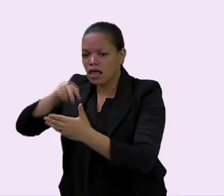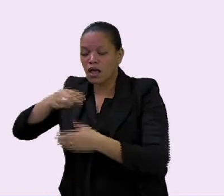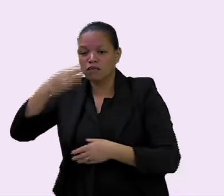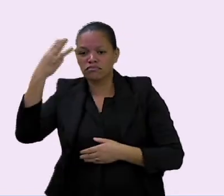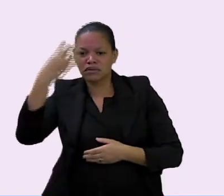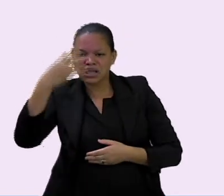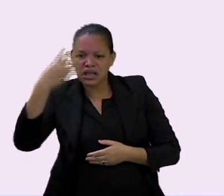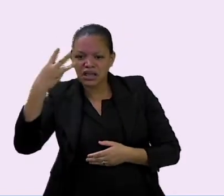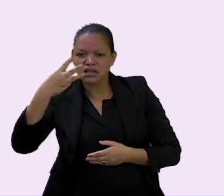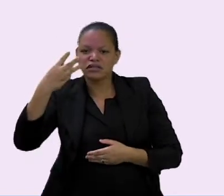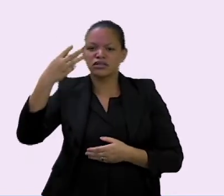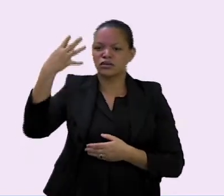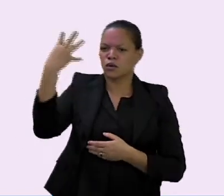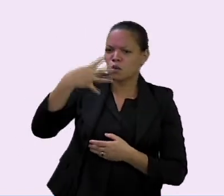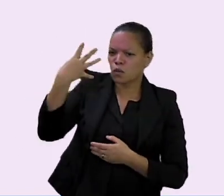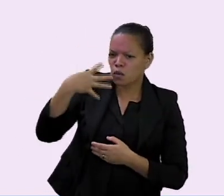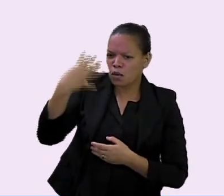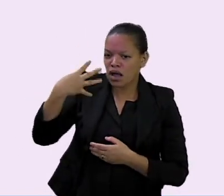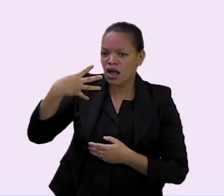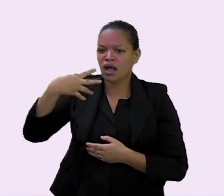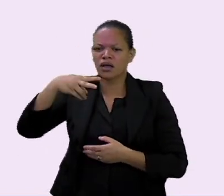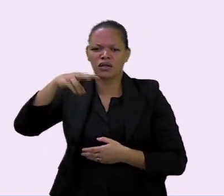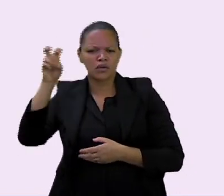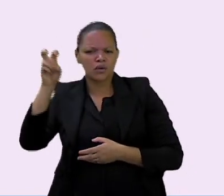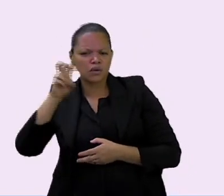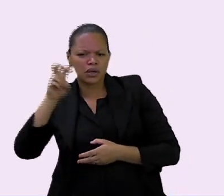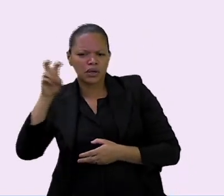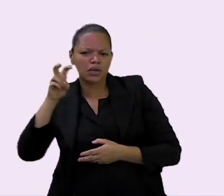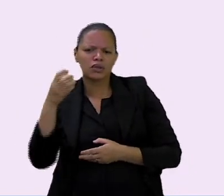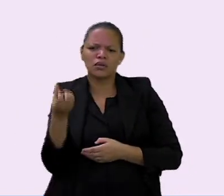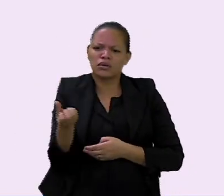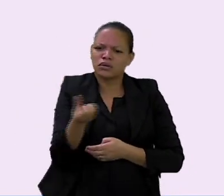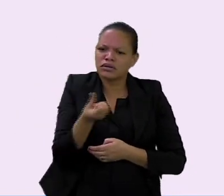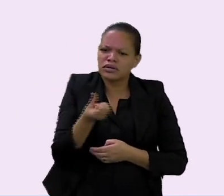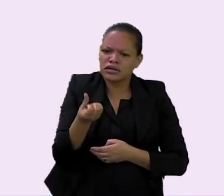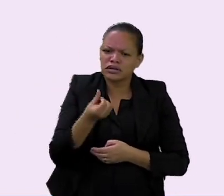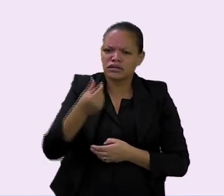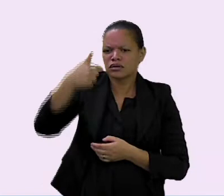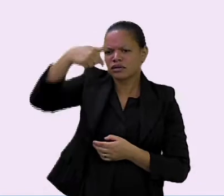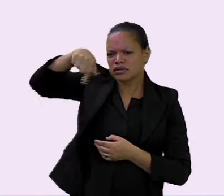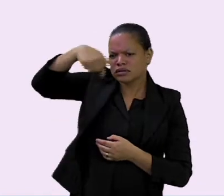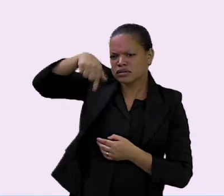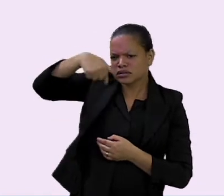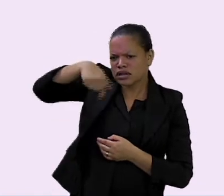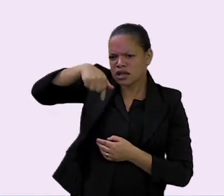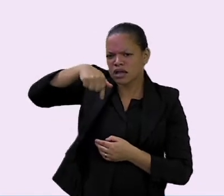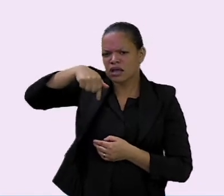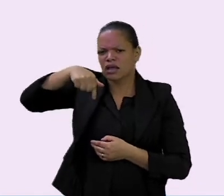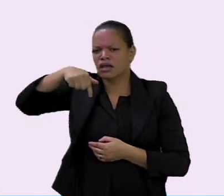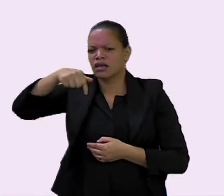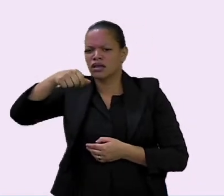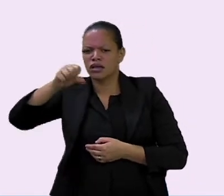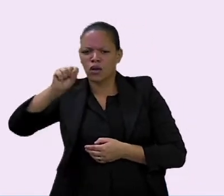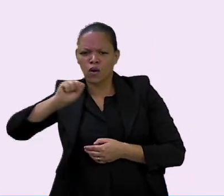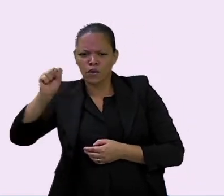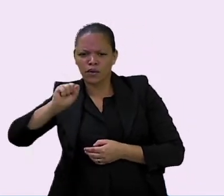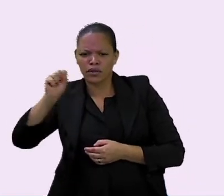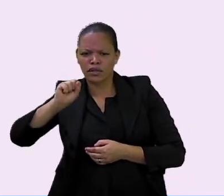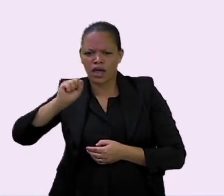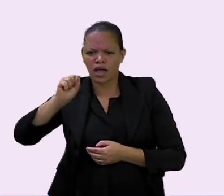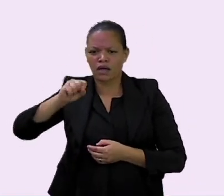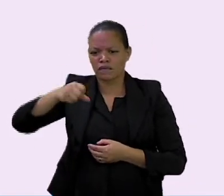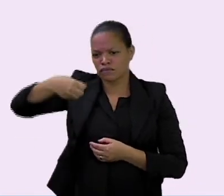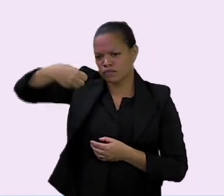for 5, quinto. 6, sexto. 7, sétimo. 8, oitavo.